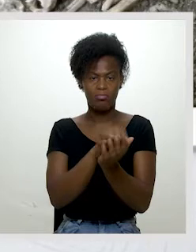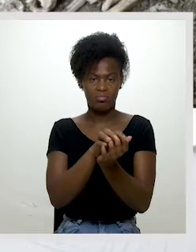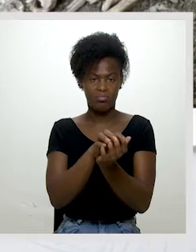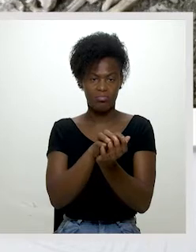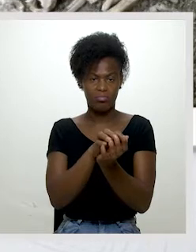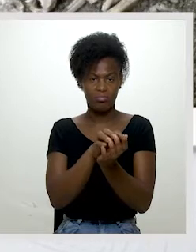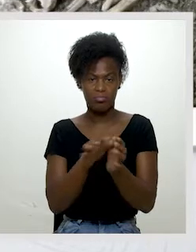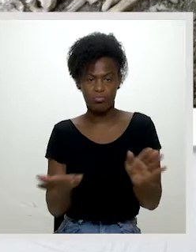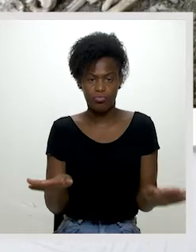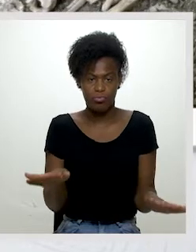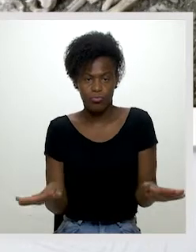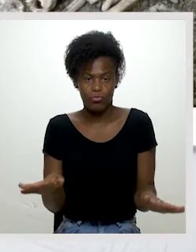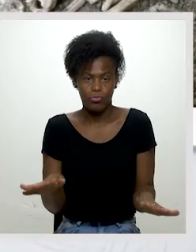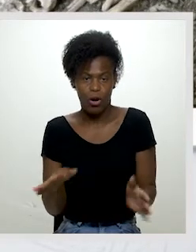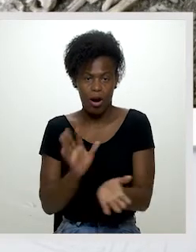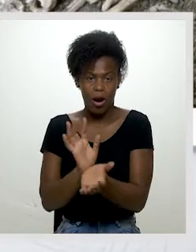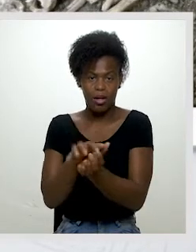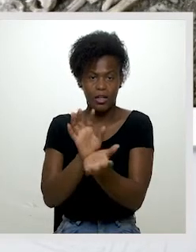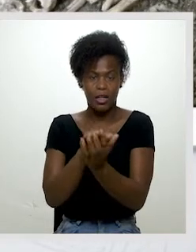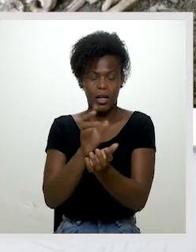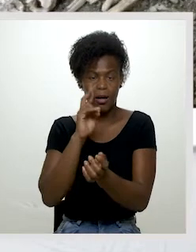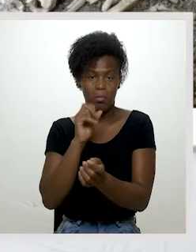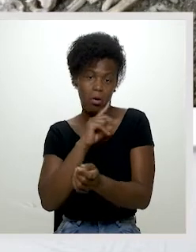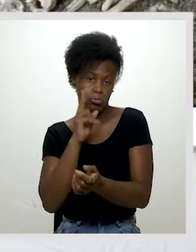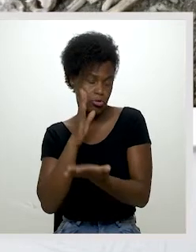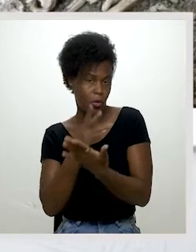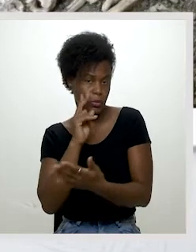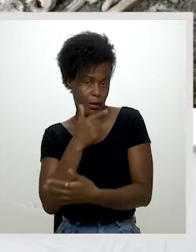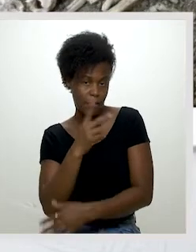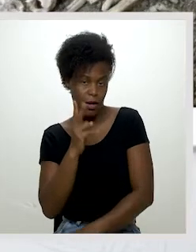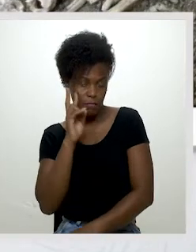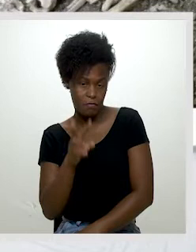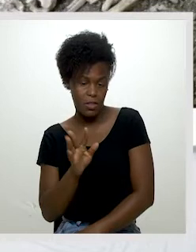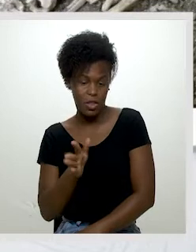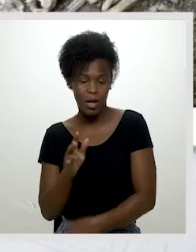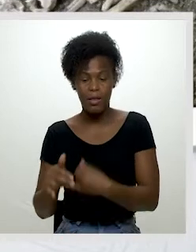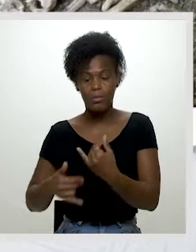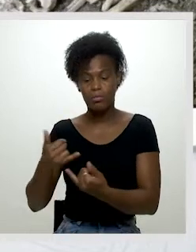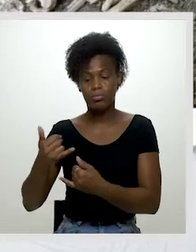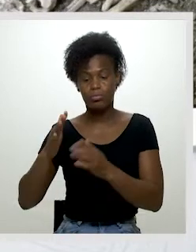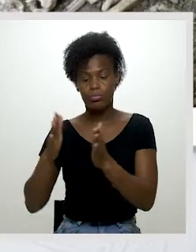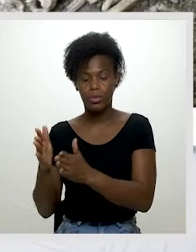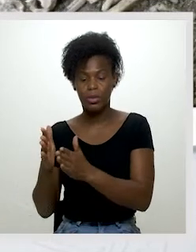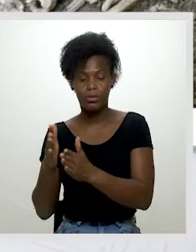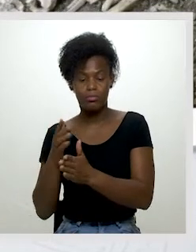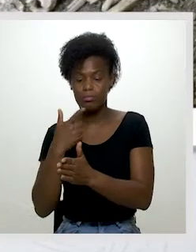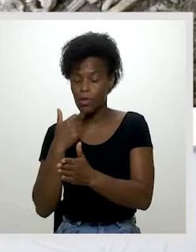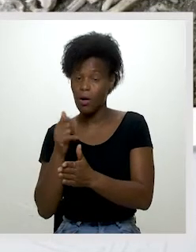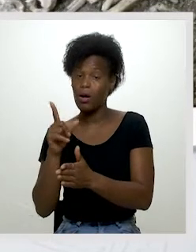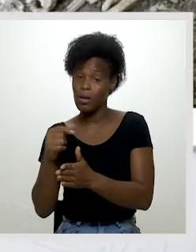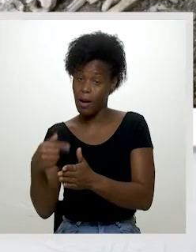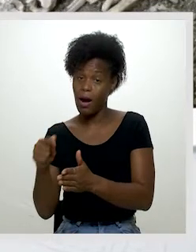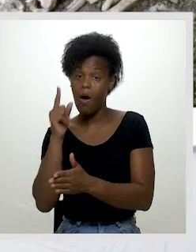então um jacaré, mesmo que tenham visto só pela televisão. E do lado direito eu não